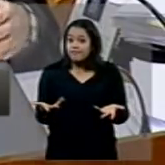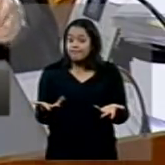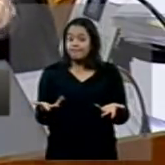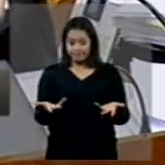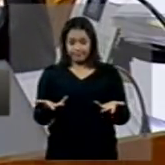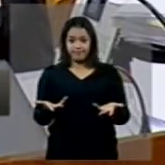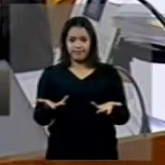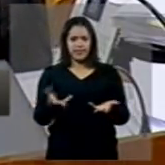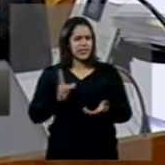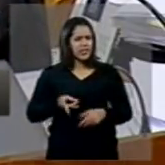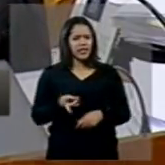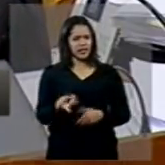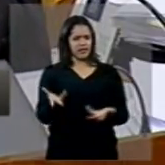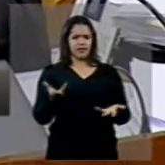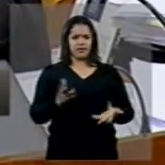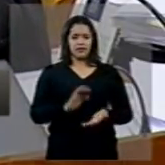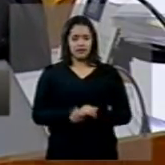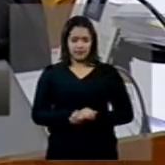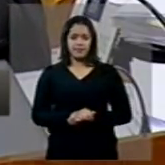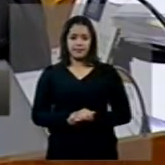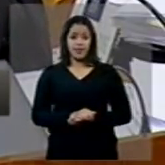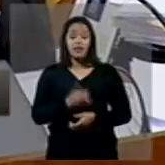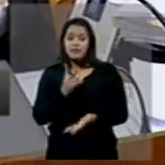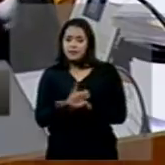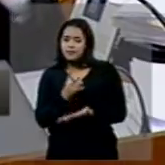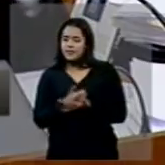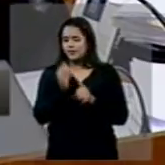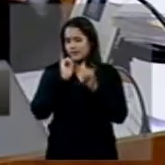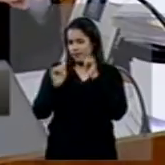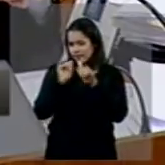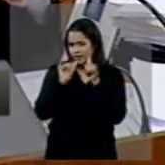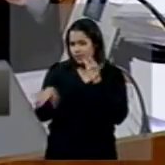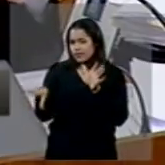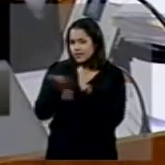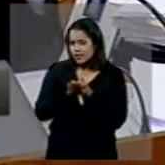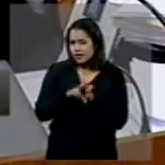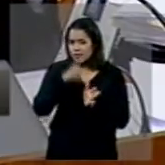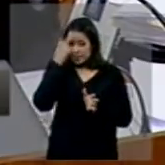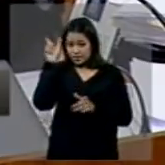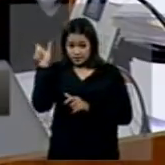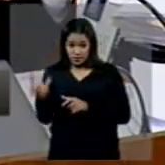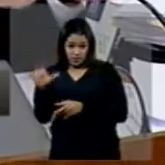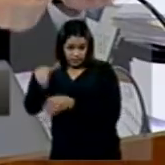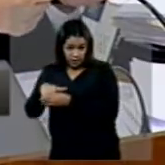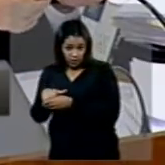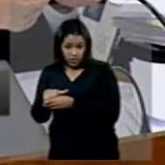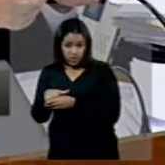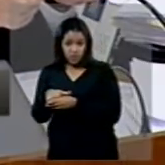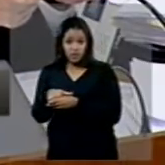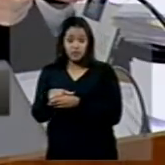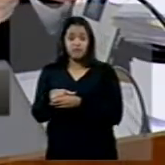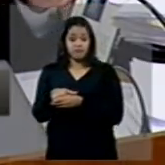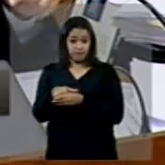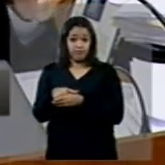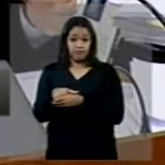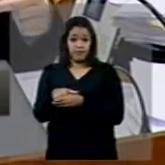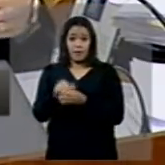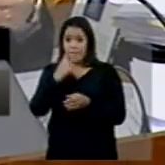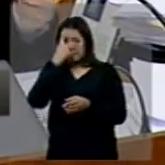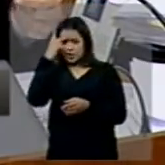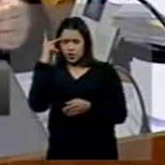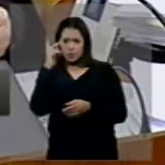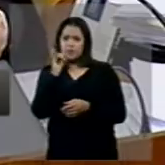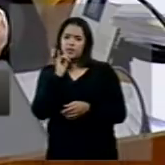de forma permanente. As mesmas informações que chegam ao eleitor para que ele possa votar, para que ele